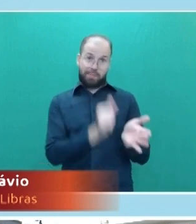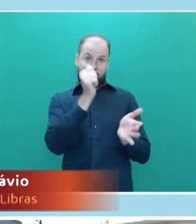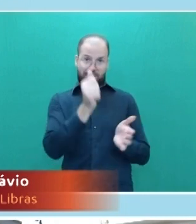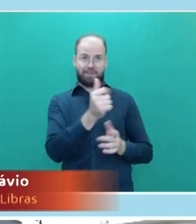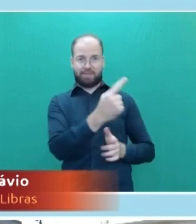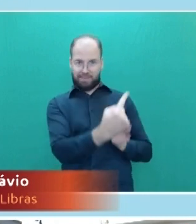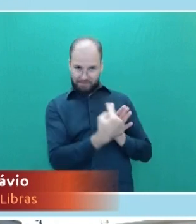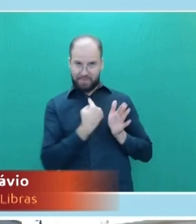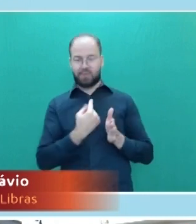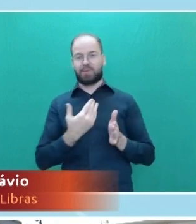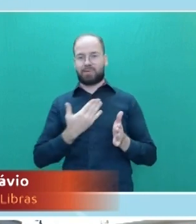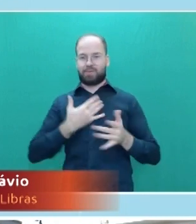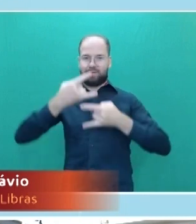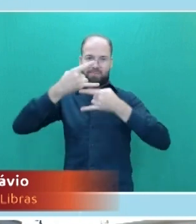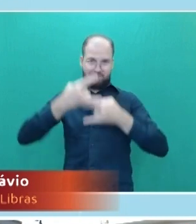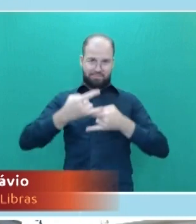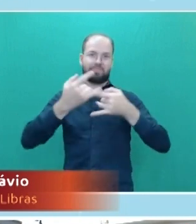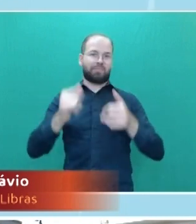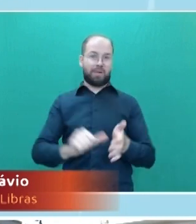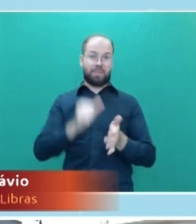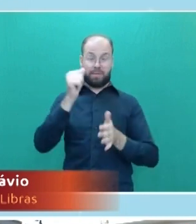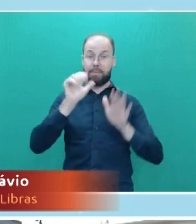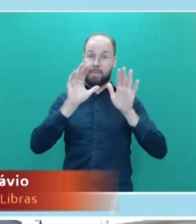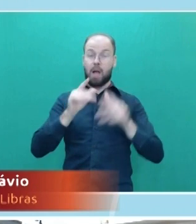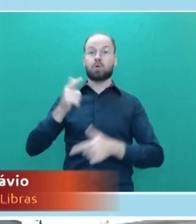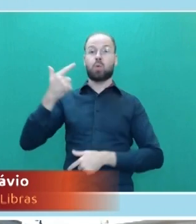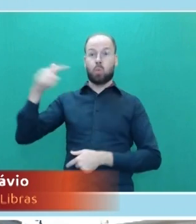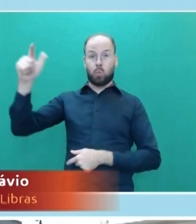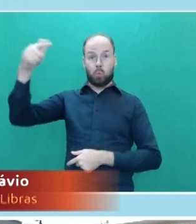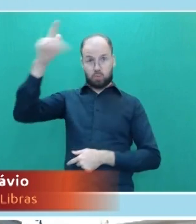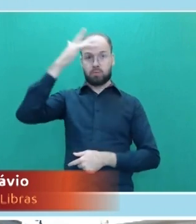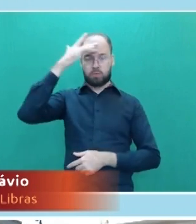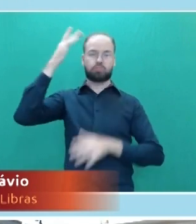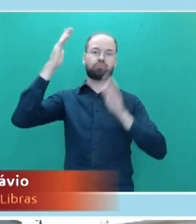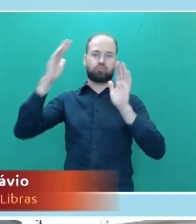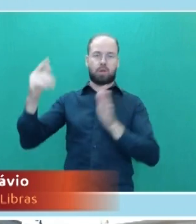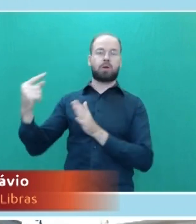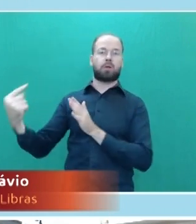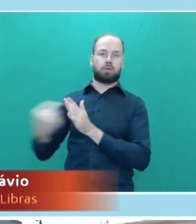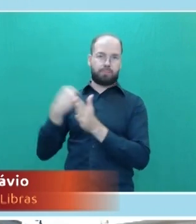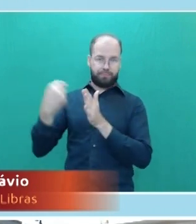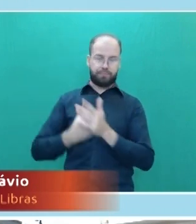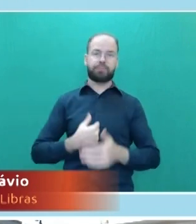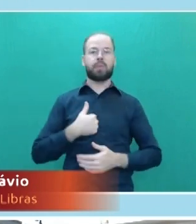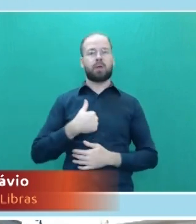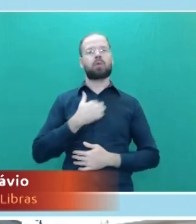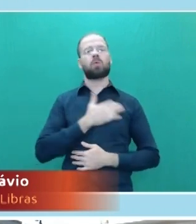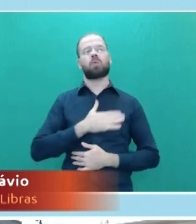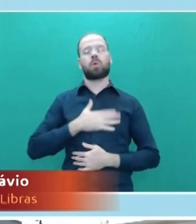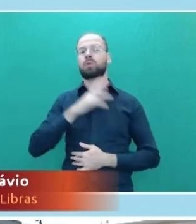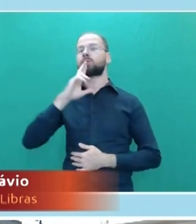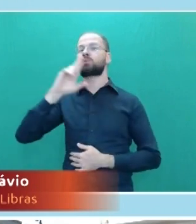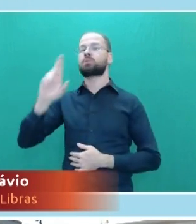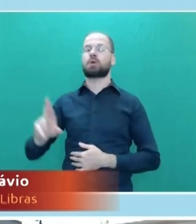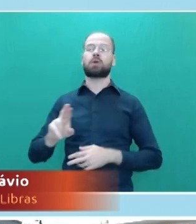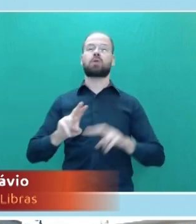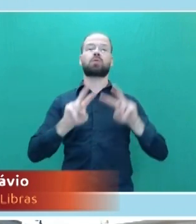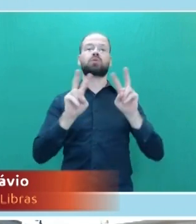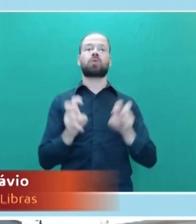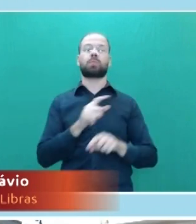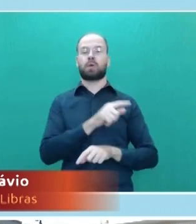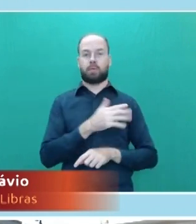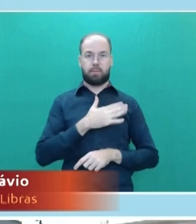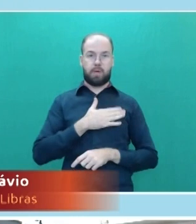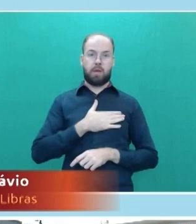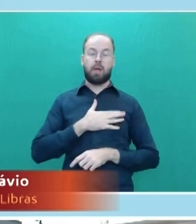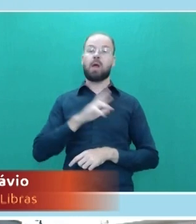aqui conversando, mas em outras entrevistas, eu sempre gosto de responder essa questão sobre a minha